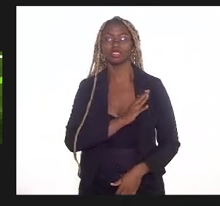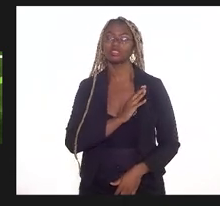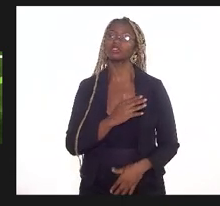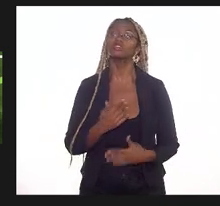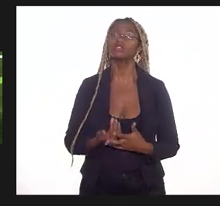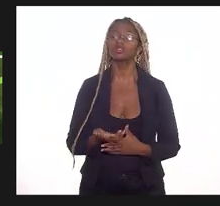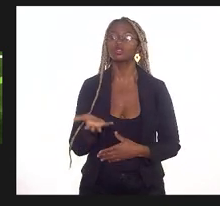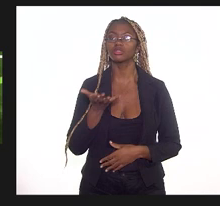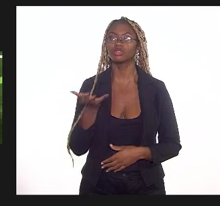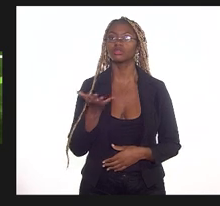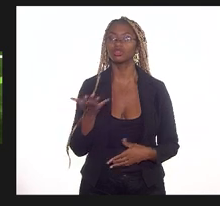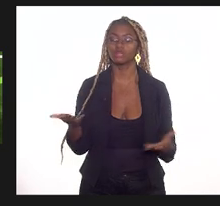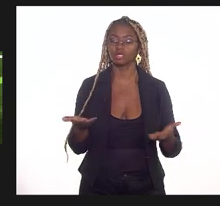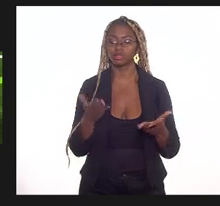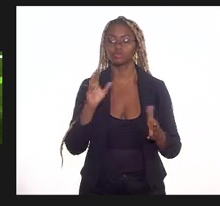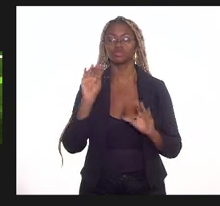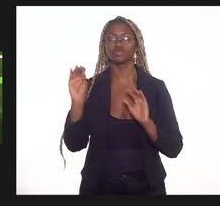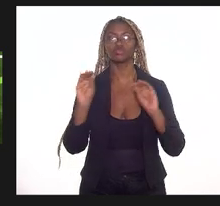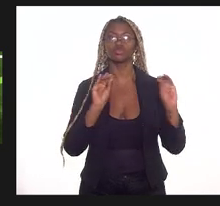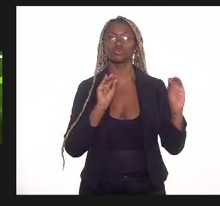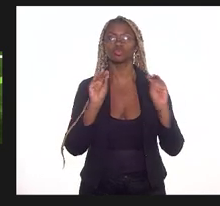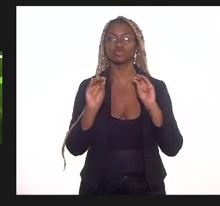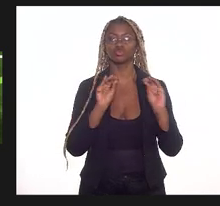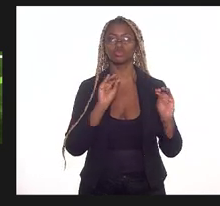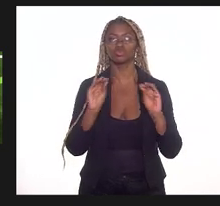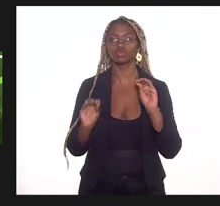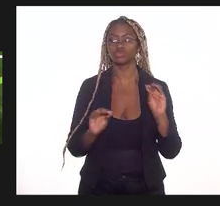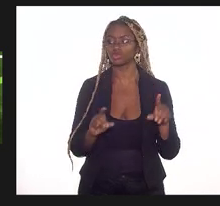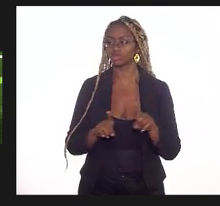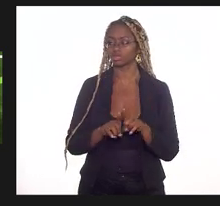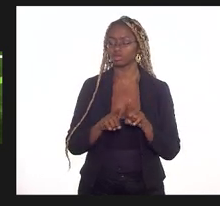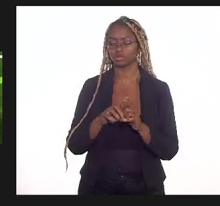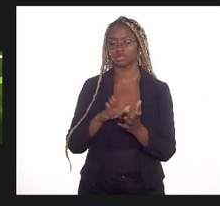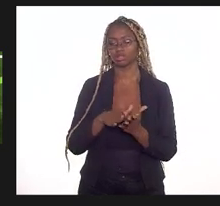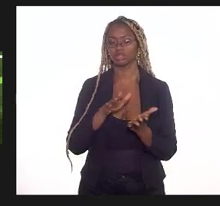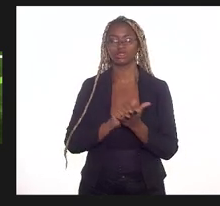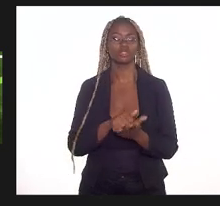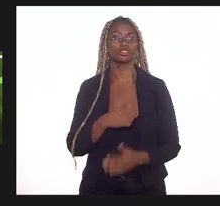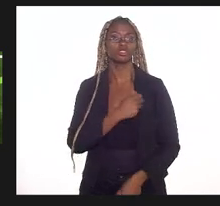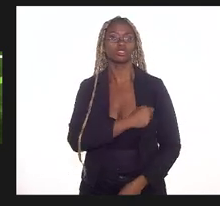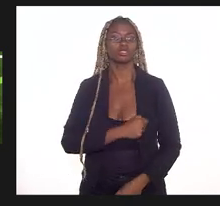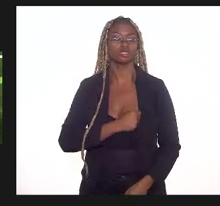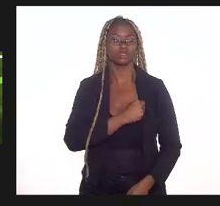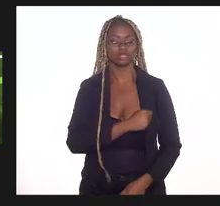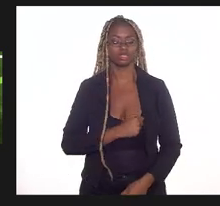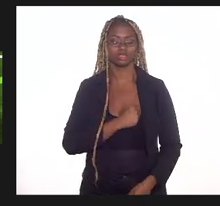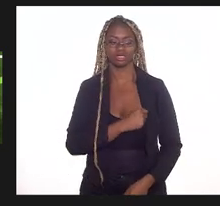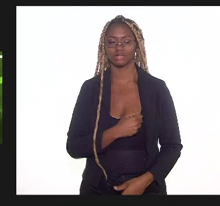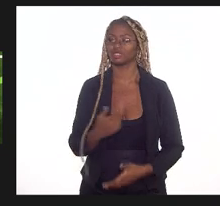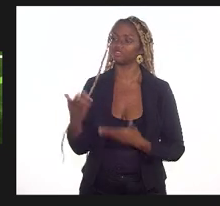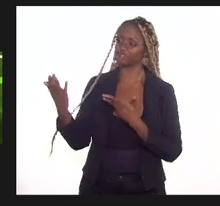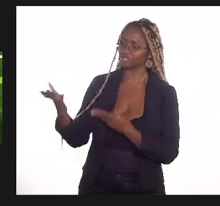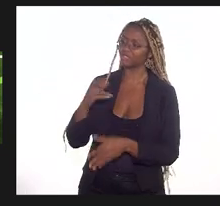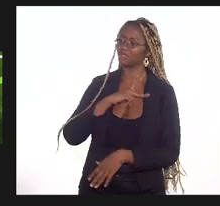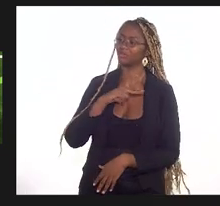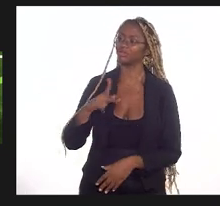aqui deixar um beijo grande e aqui o meu registro de saudade de ser presidido por Vossa Excelência sempre